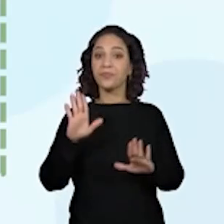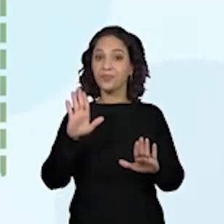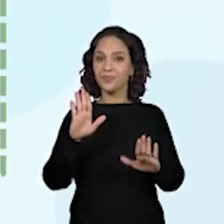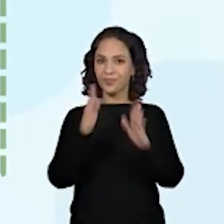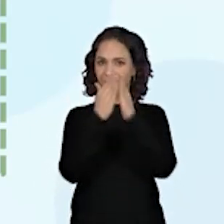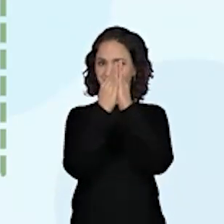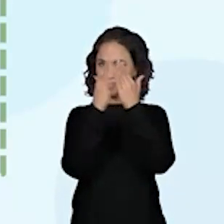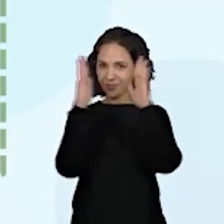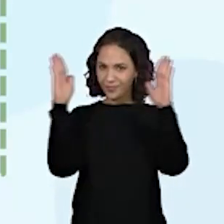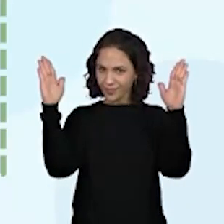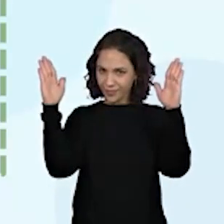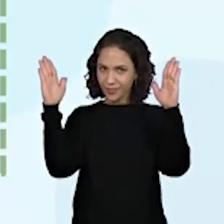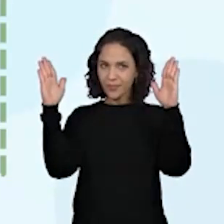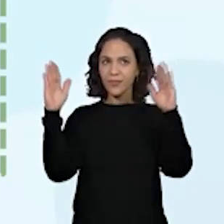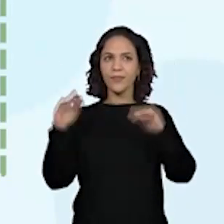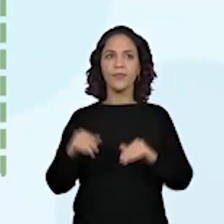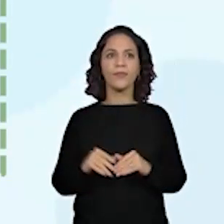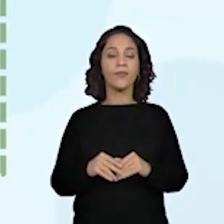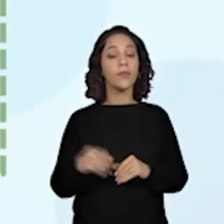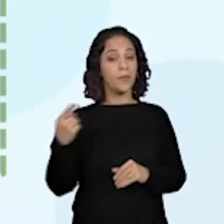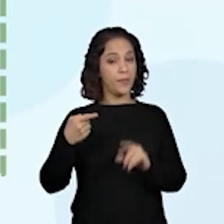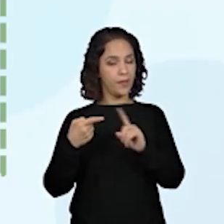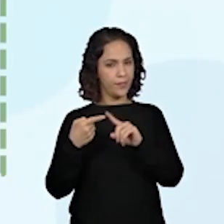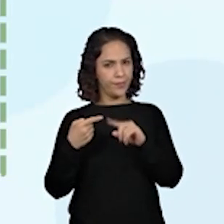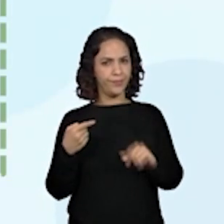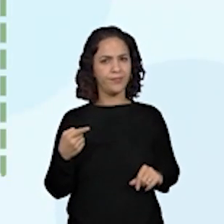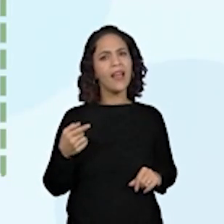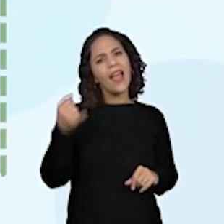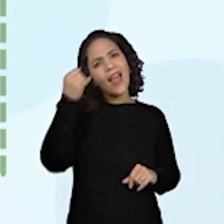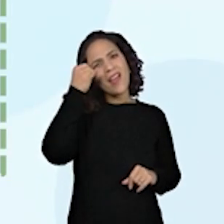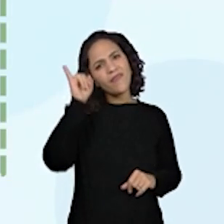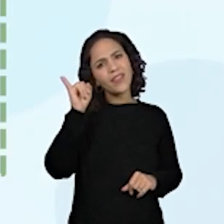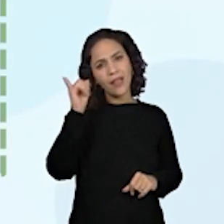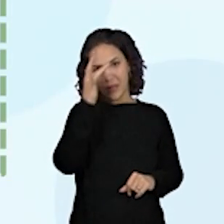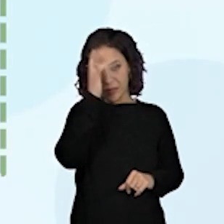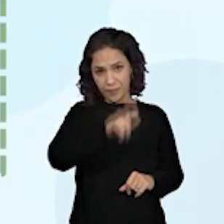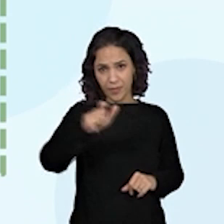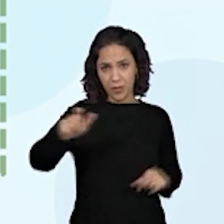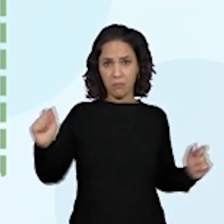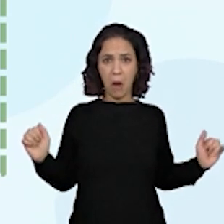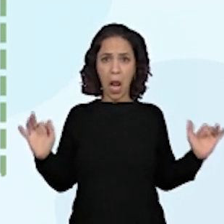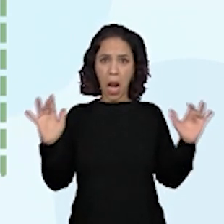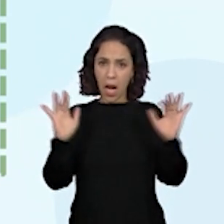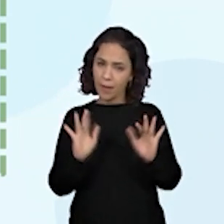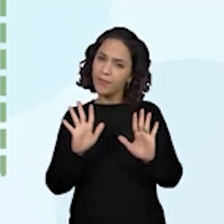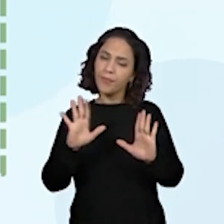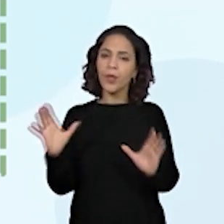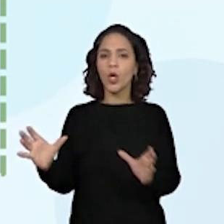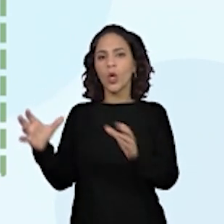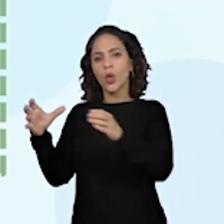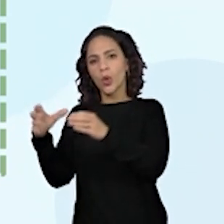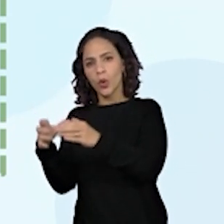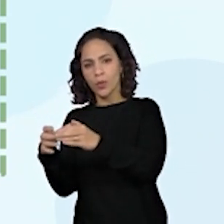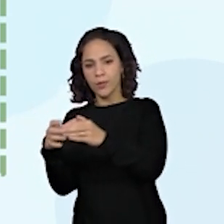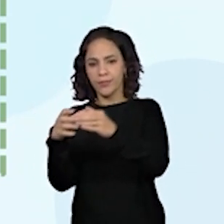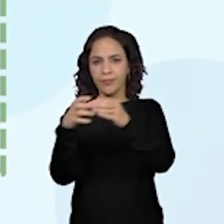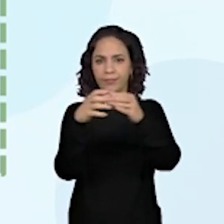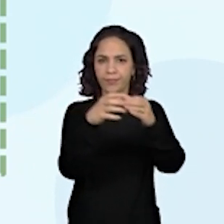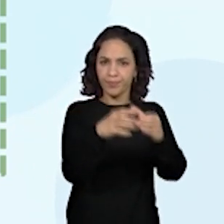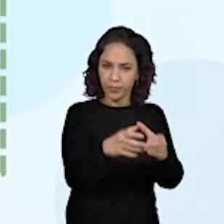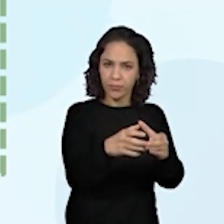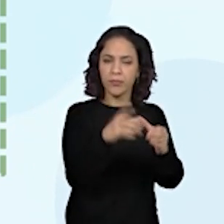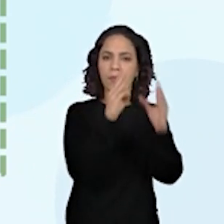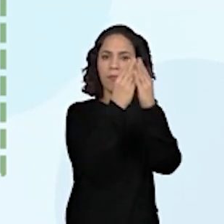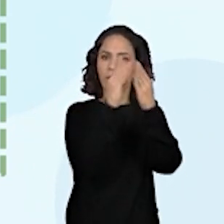biblioteca, 1. Para evitar aglomerações, cada turma deverá frequentar a biblioteca